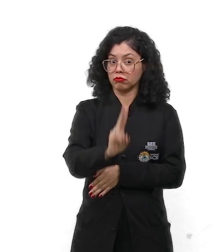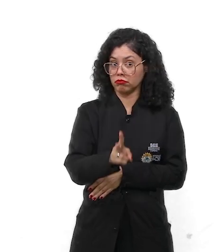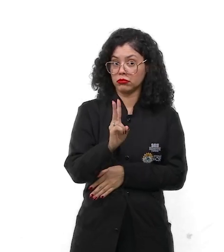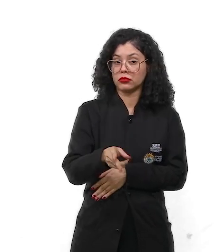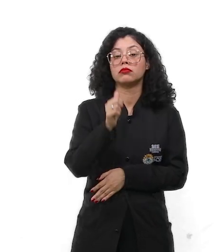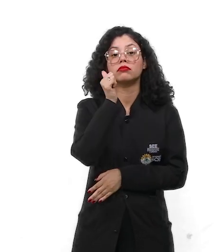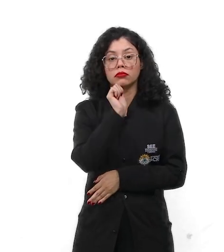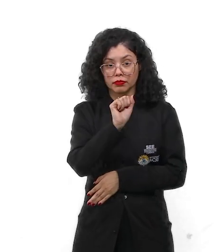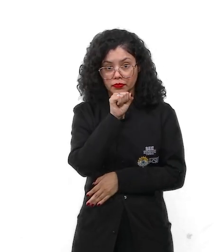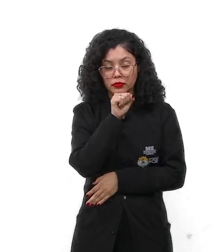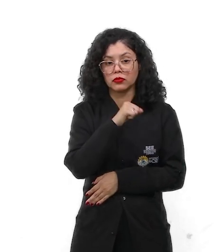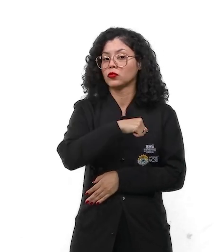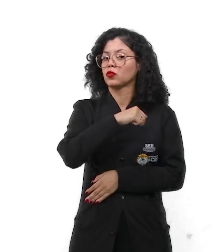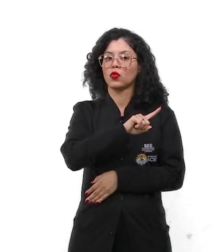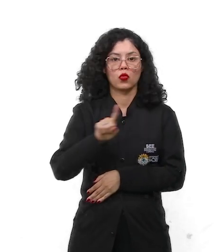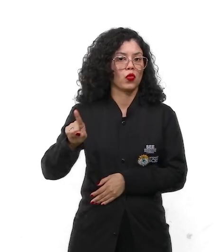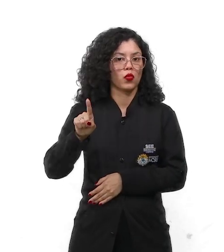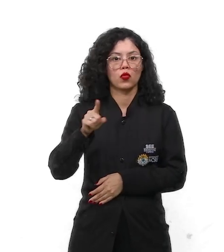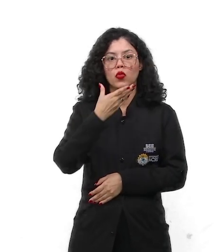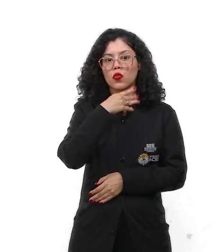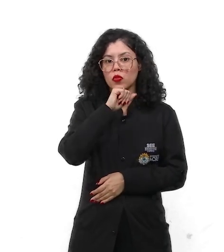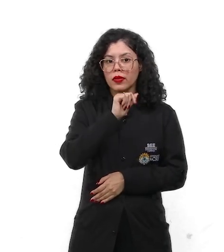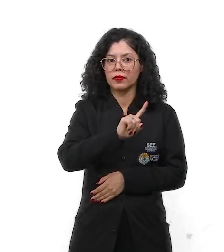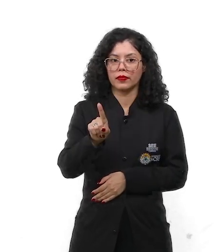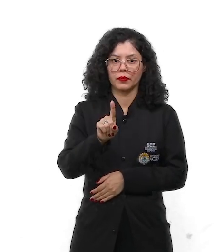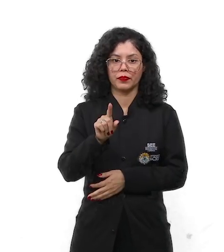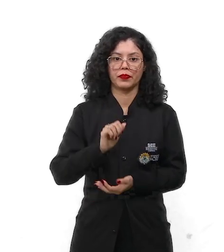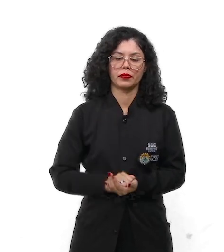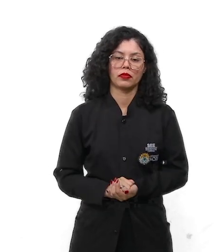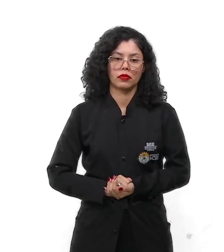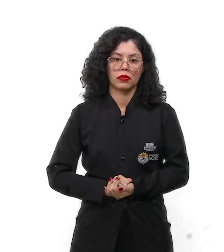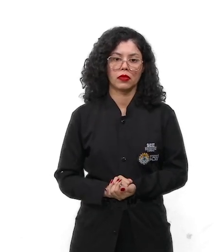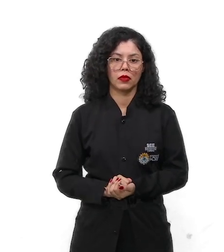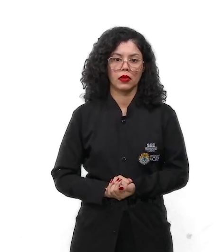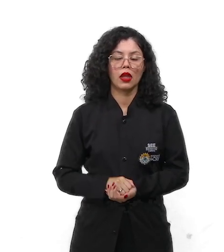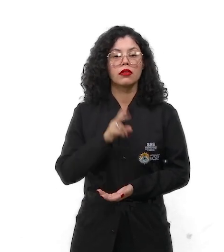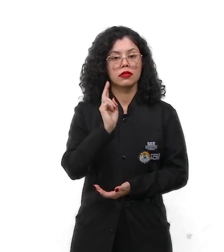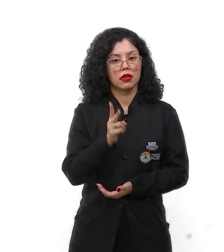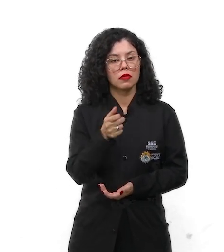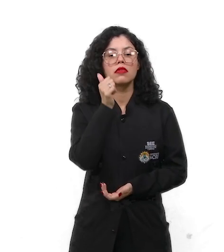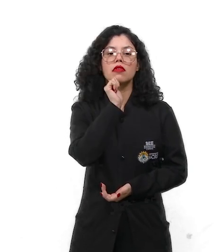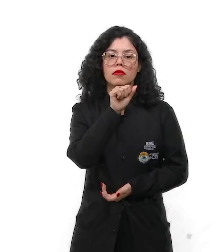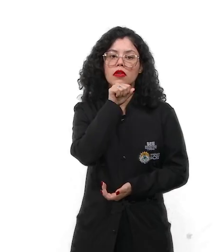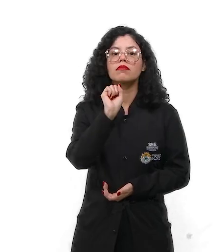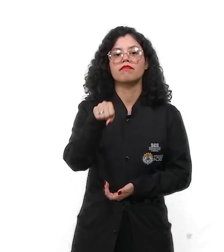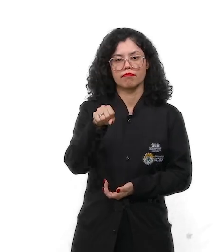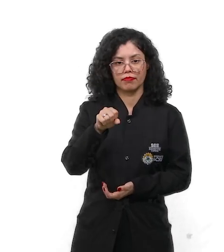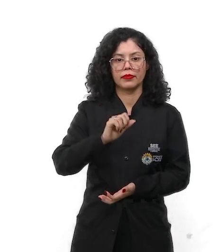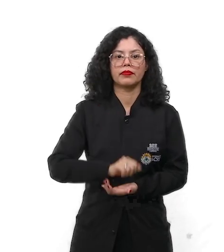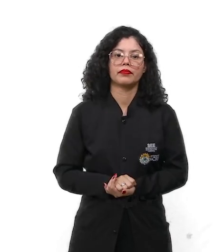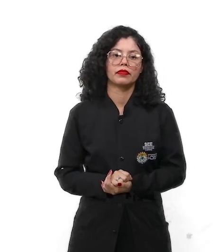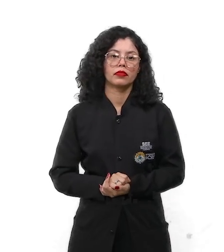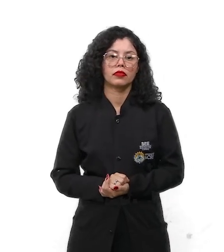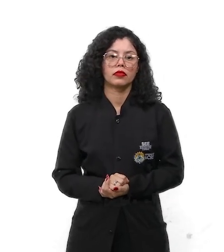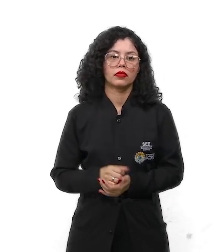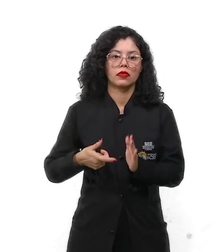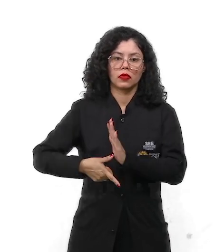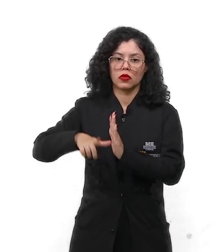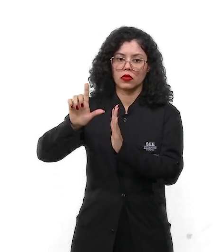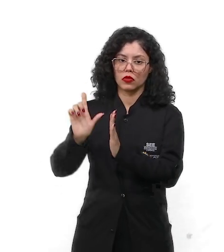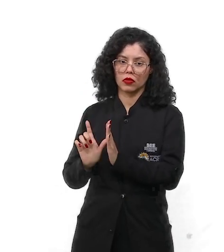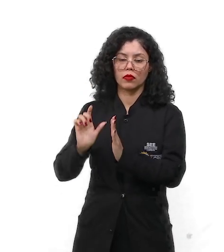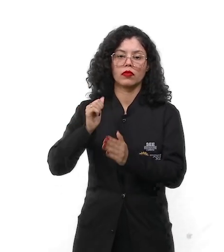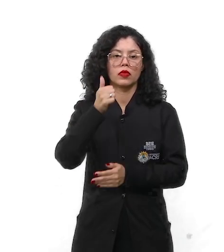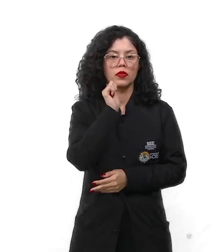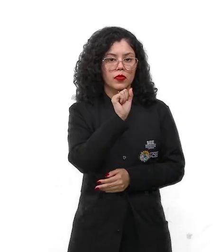da mãe. A mãe recebeu da mãe dela. E assim foi anteriormente. Cada